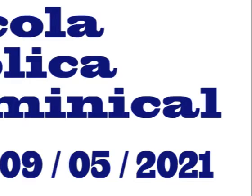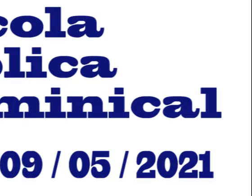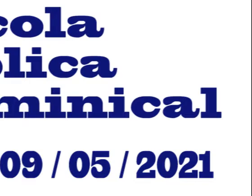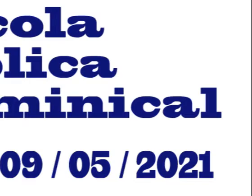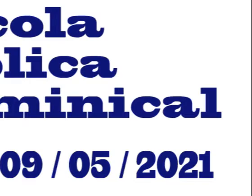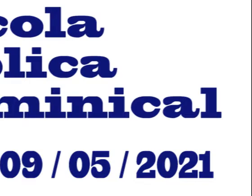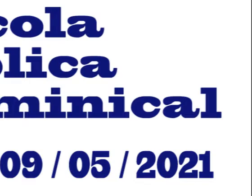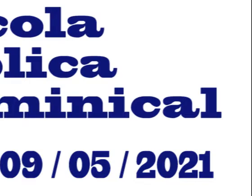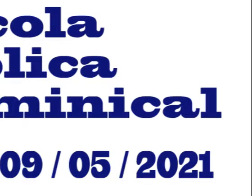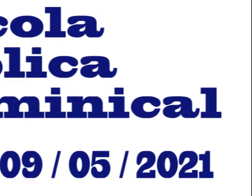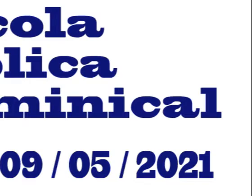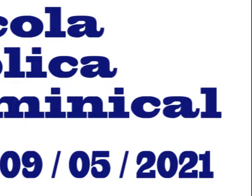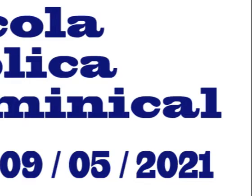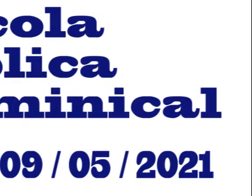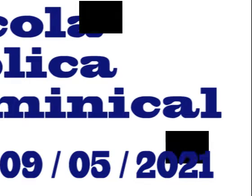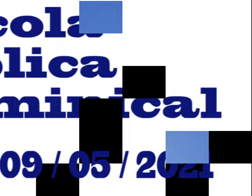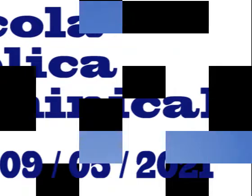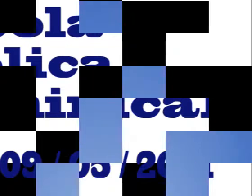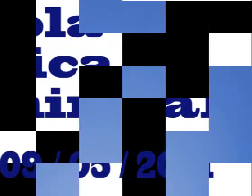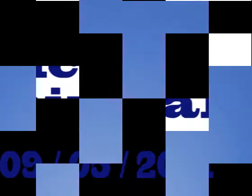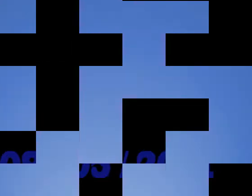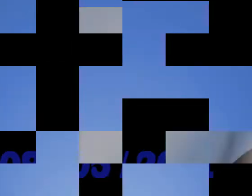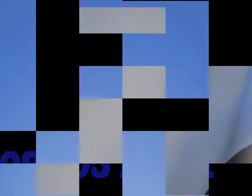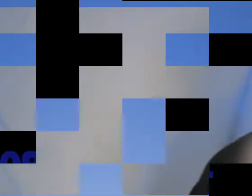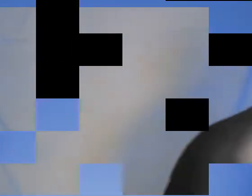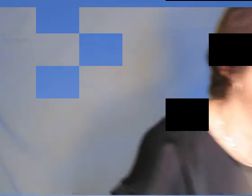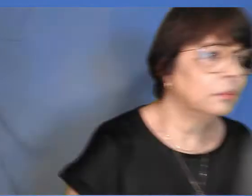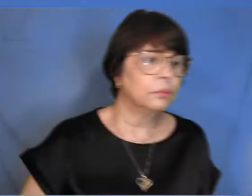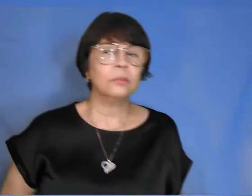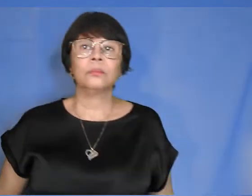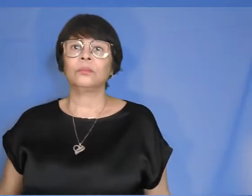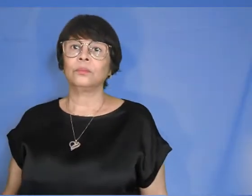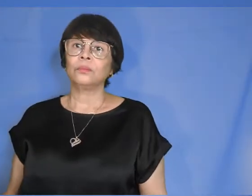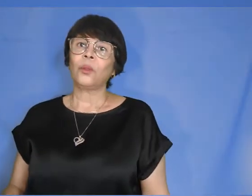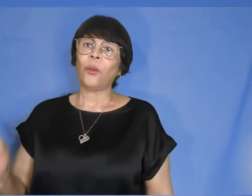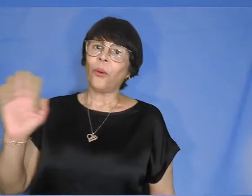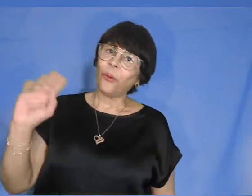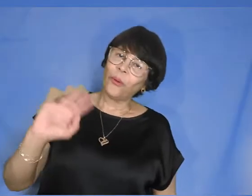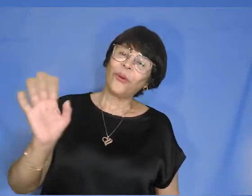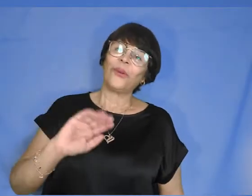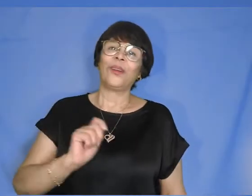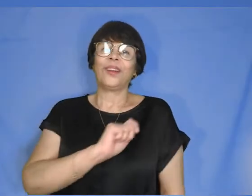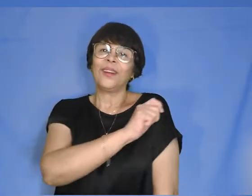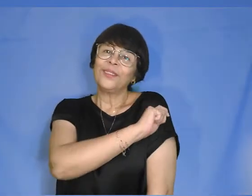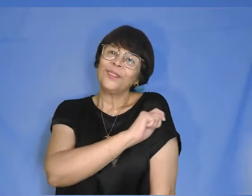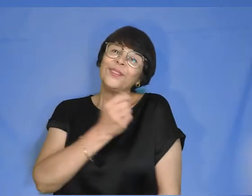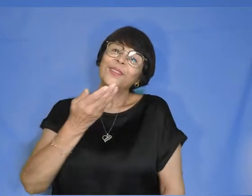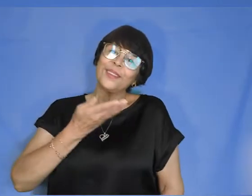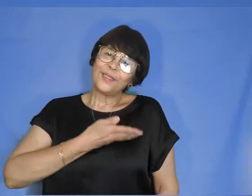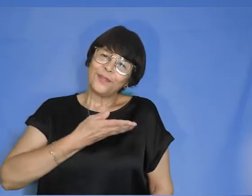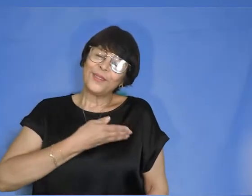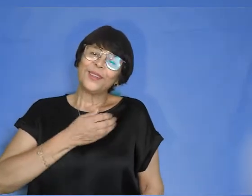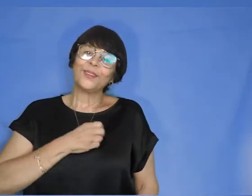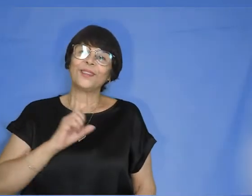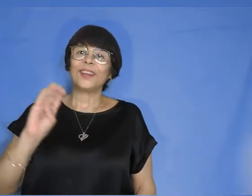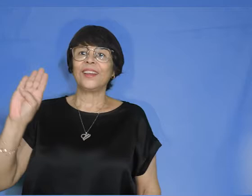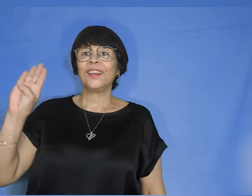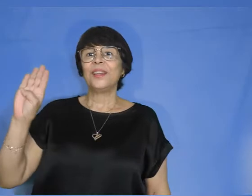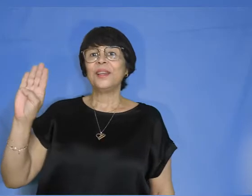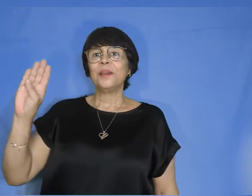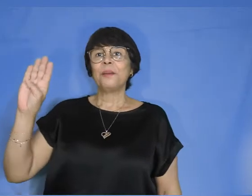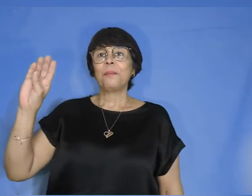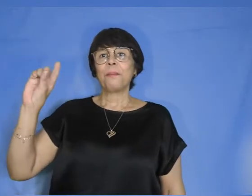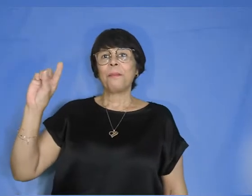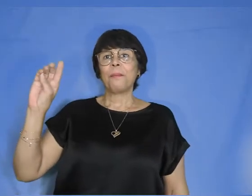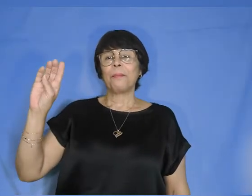ensina o caminho, a verdade e a vida. Olá, alunos da Escola Dominical, meus queridos alunos. Estamos a